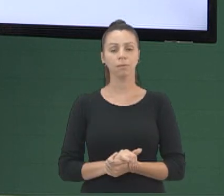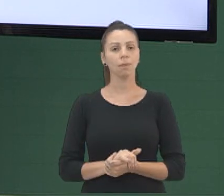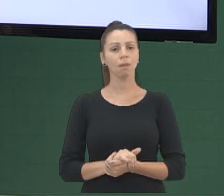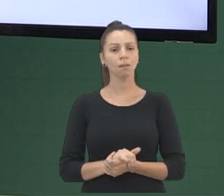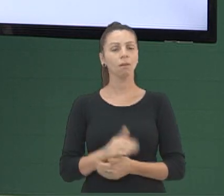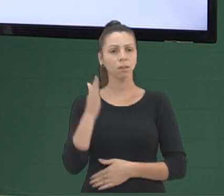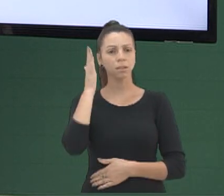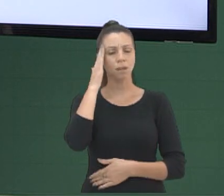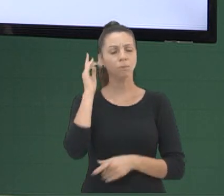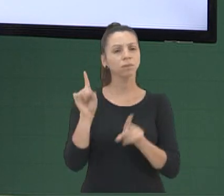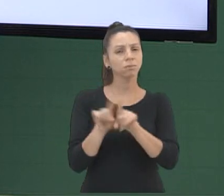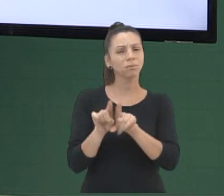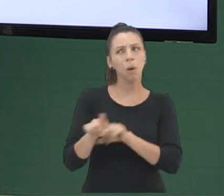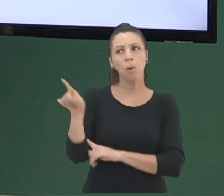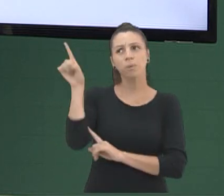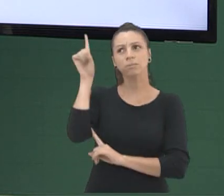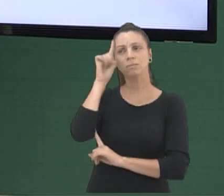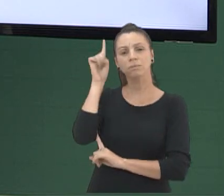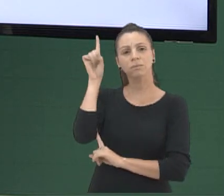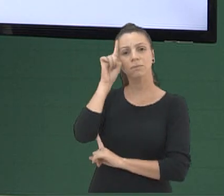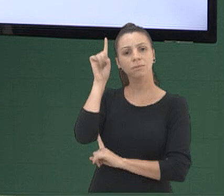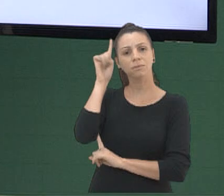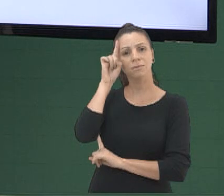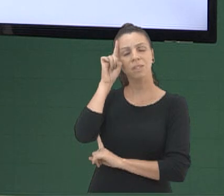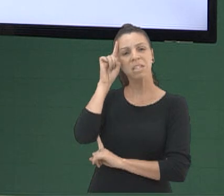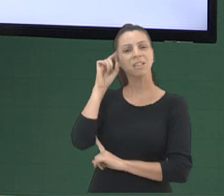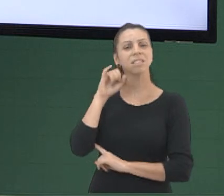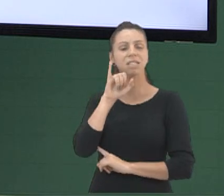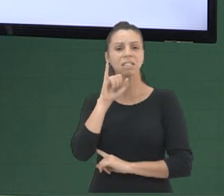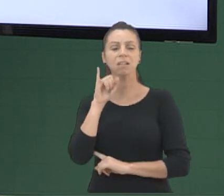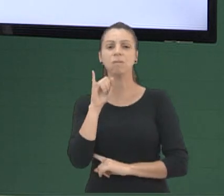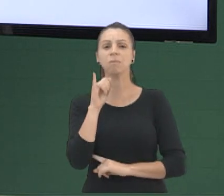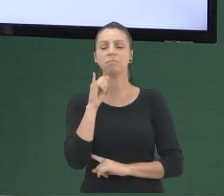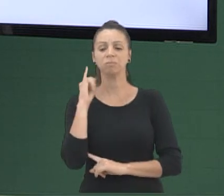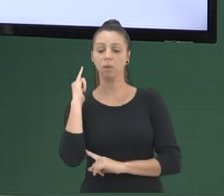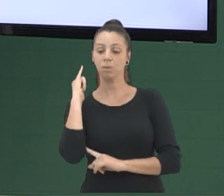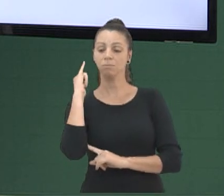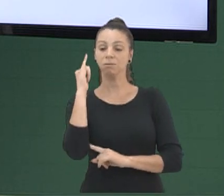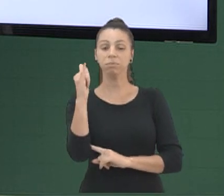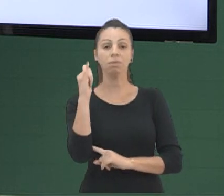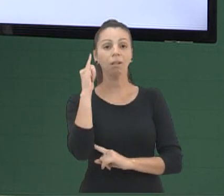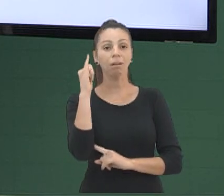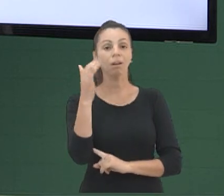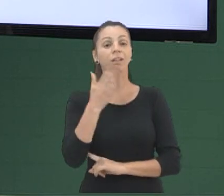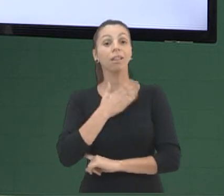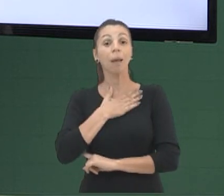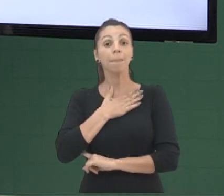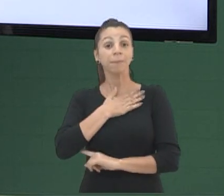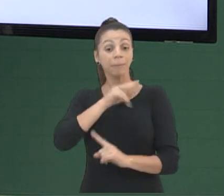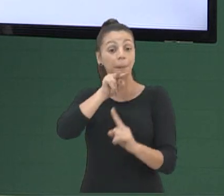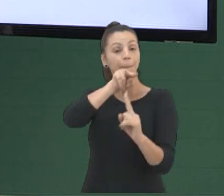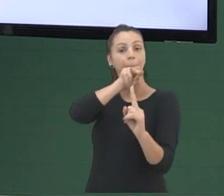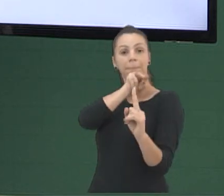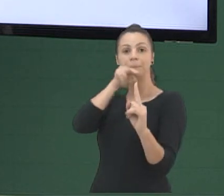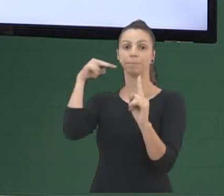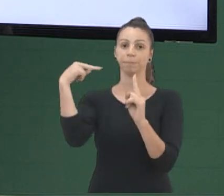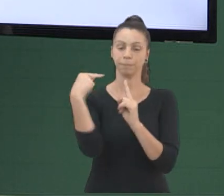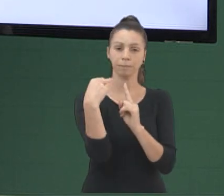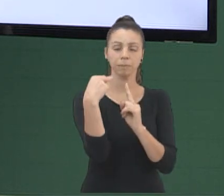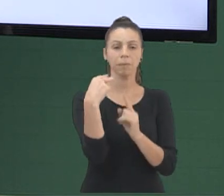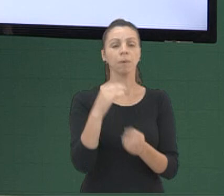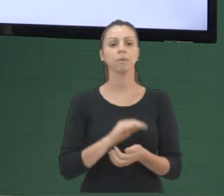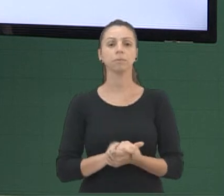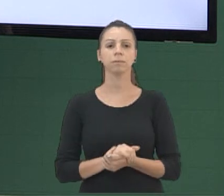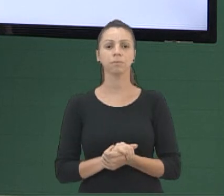até no nosso dia a dia. Quando eu conto algo, eu conto a partir do meu olhar. Mas se aí de